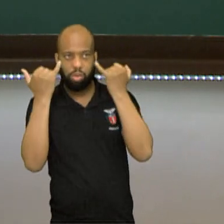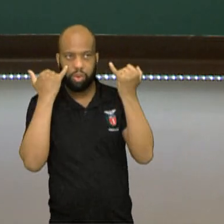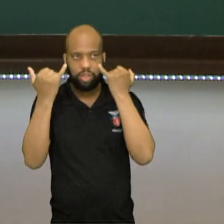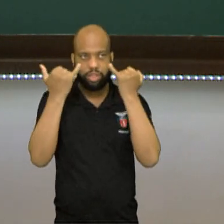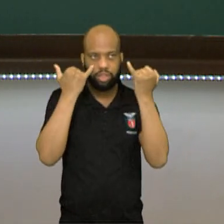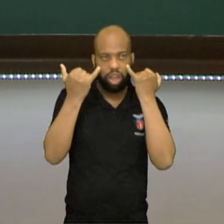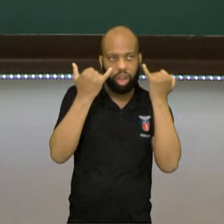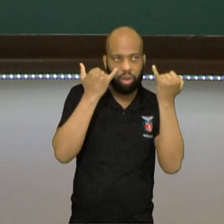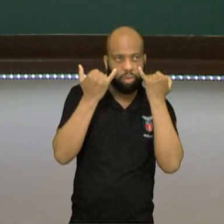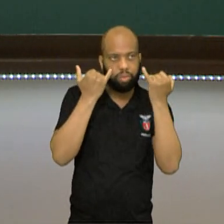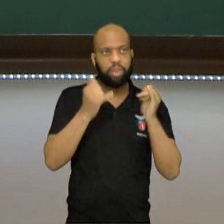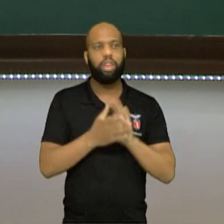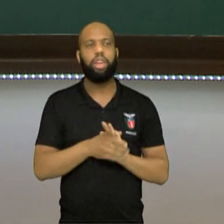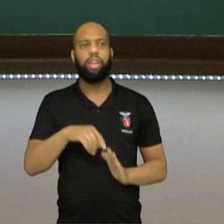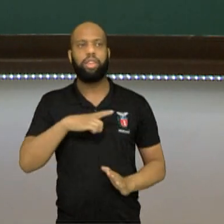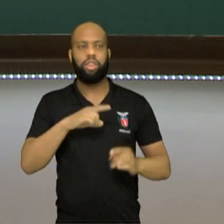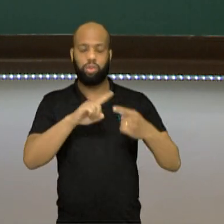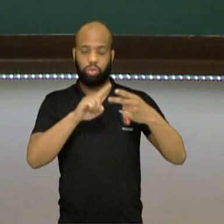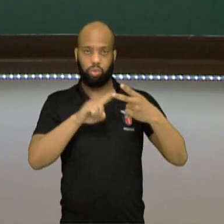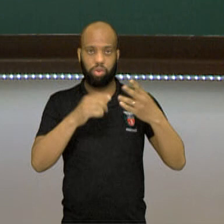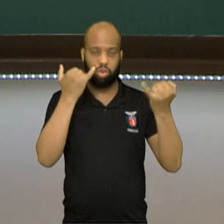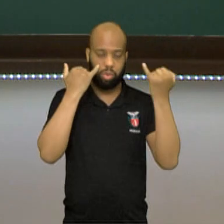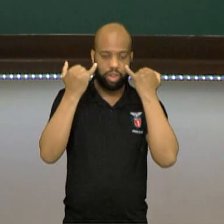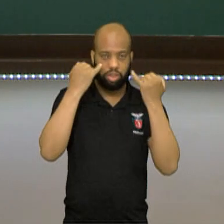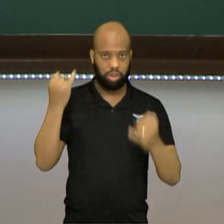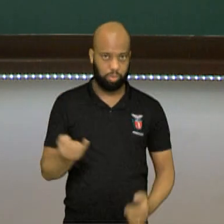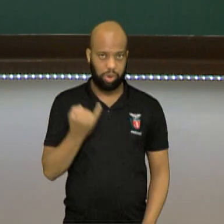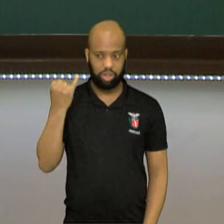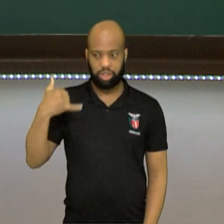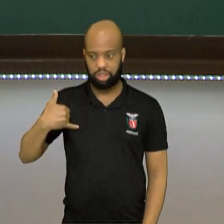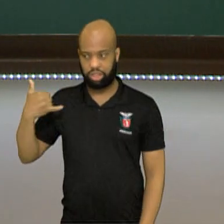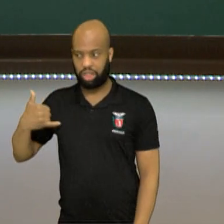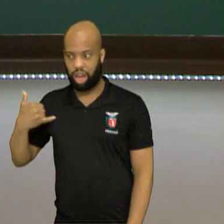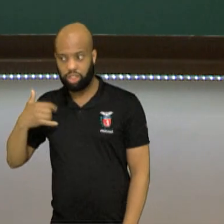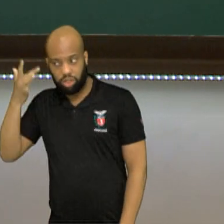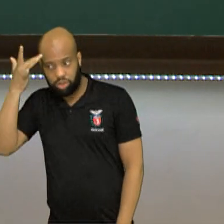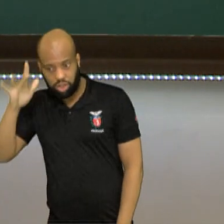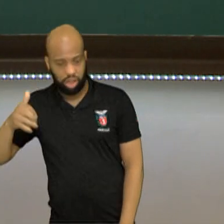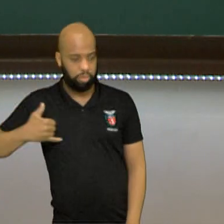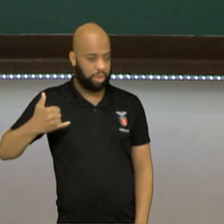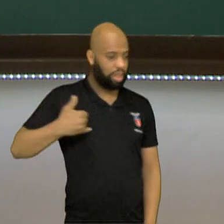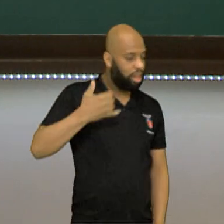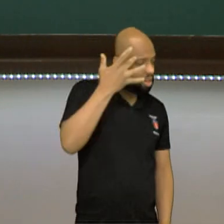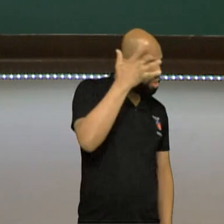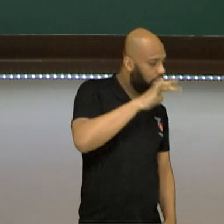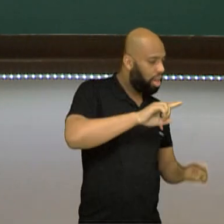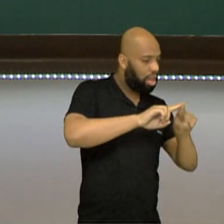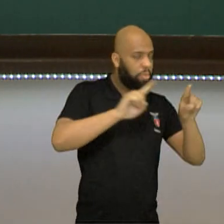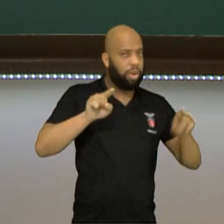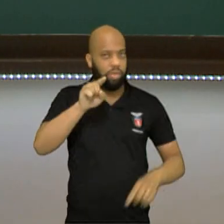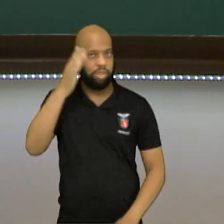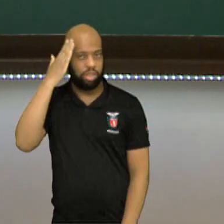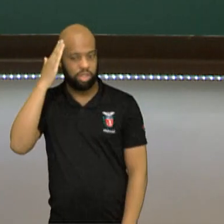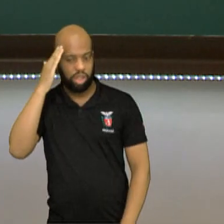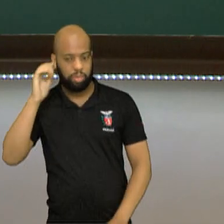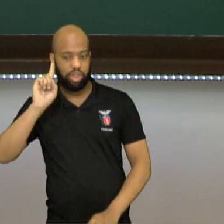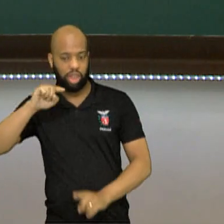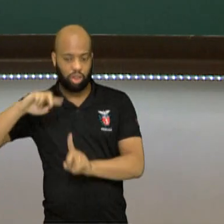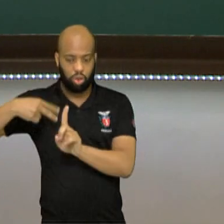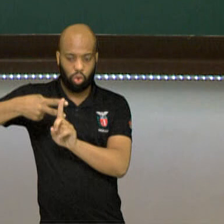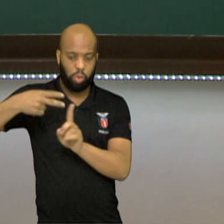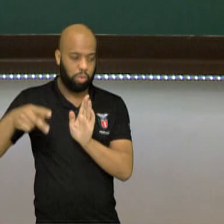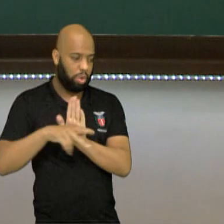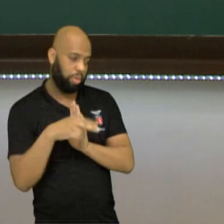informações, duas informações importantes ali, tem dois momentos de informação para construirmos a equação. E lá